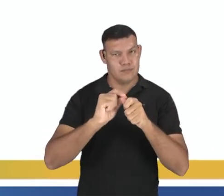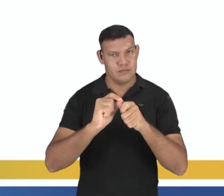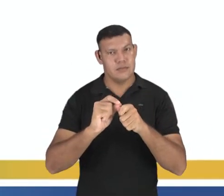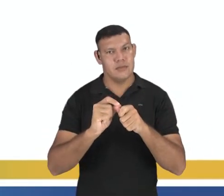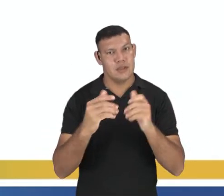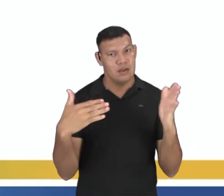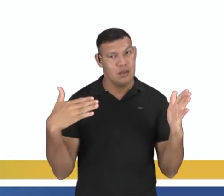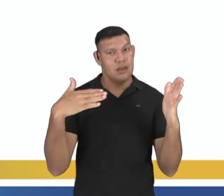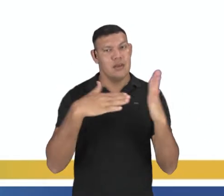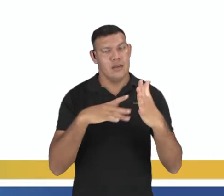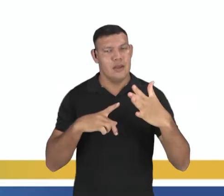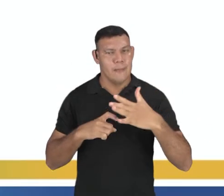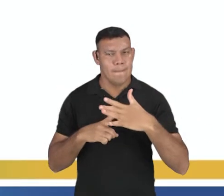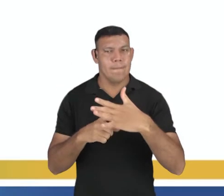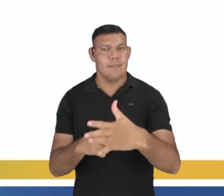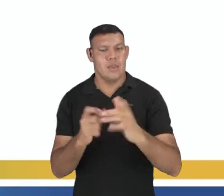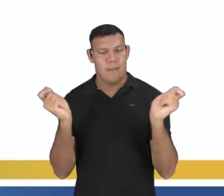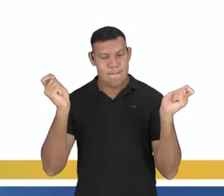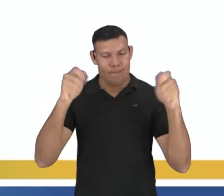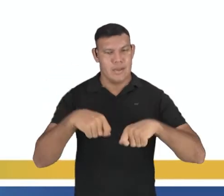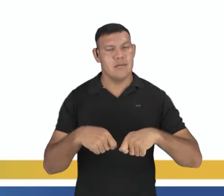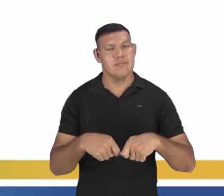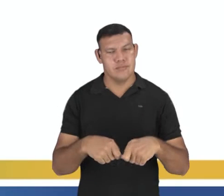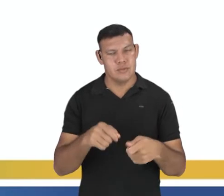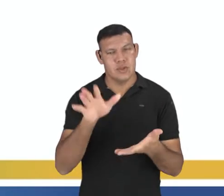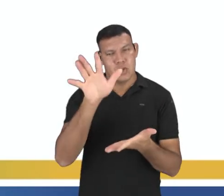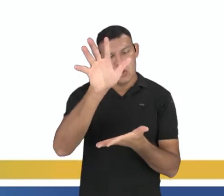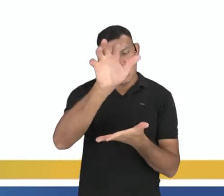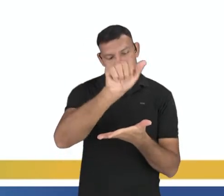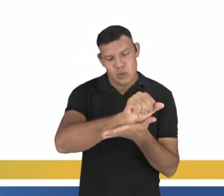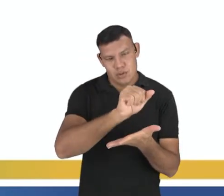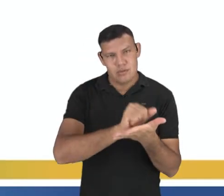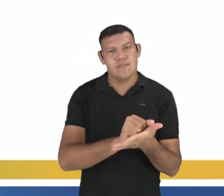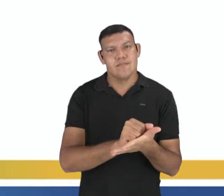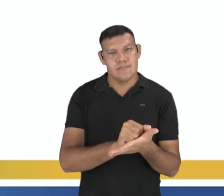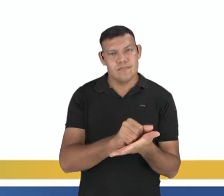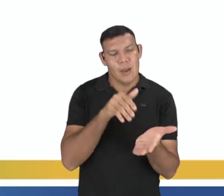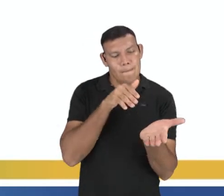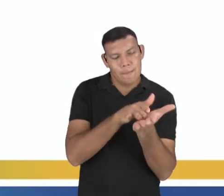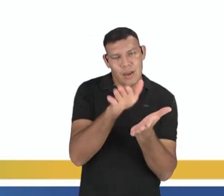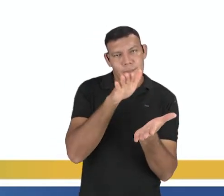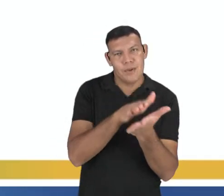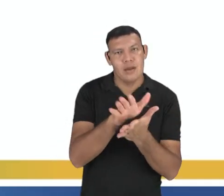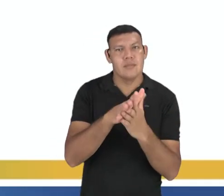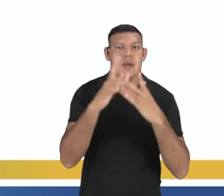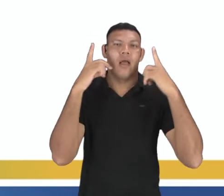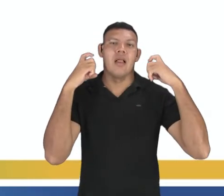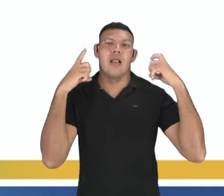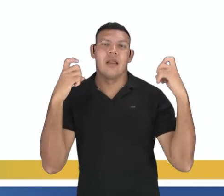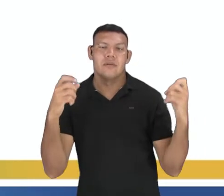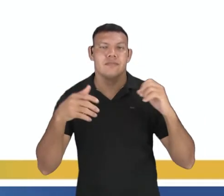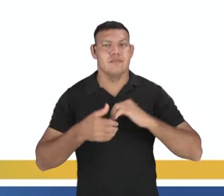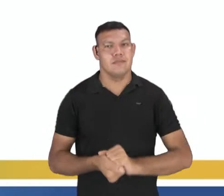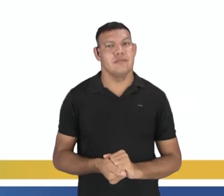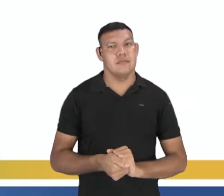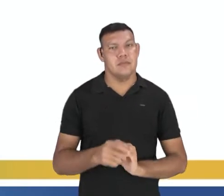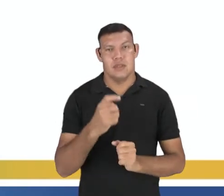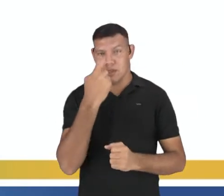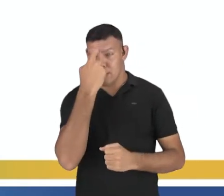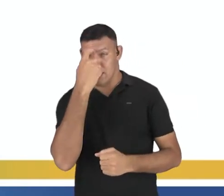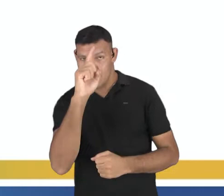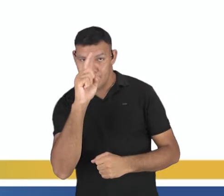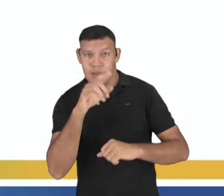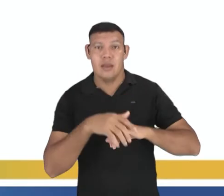criação das máquinas que possibilitaram registrar e recriar os sons gravados com a invenção da música